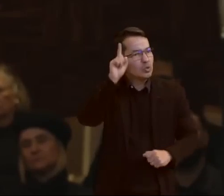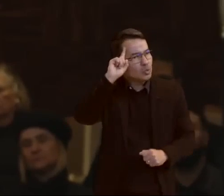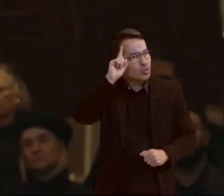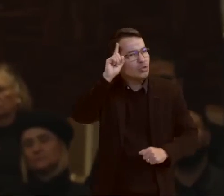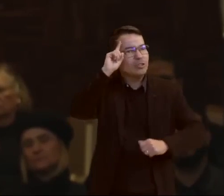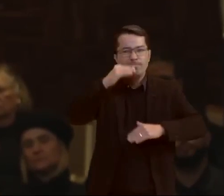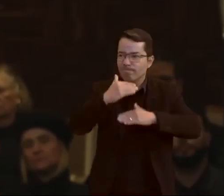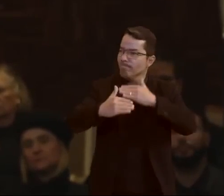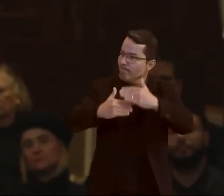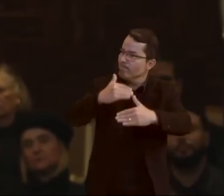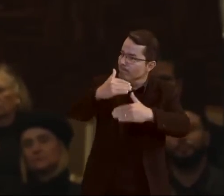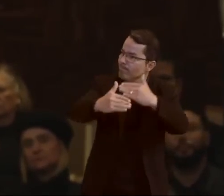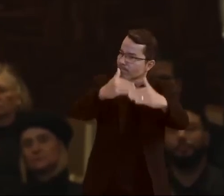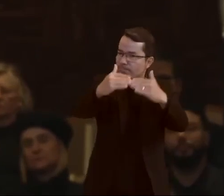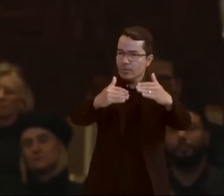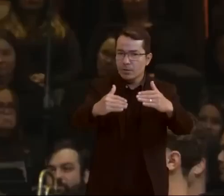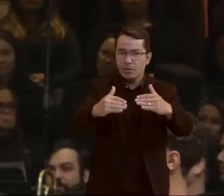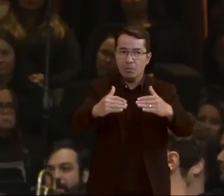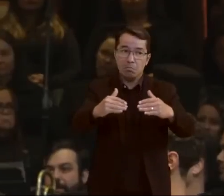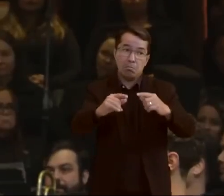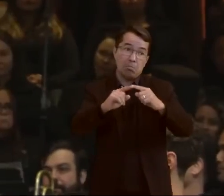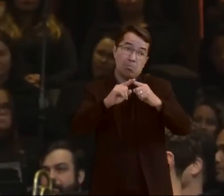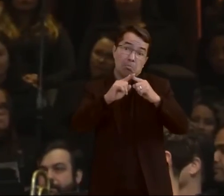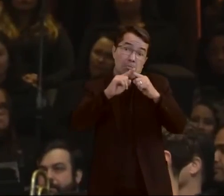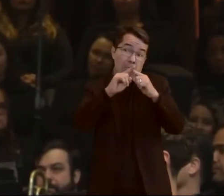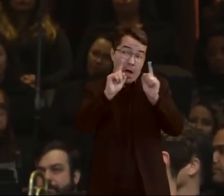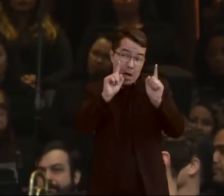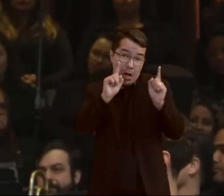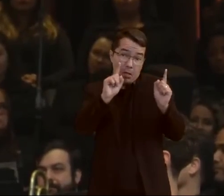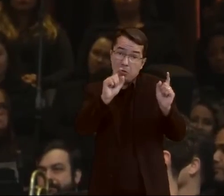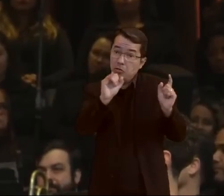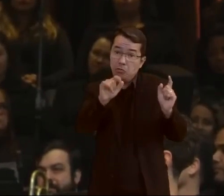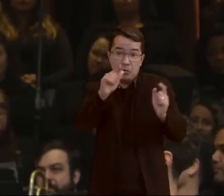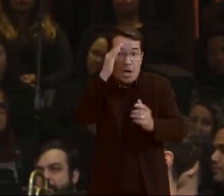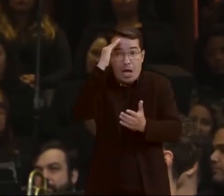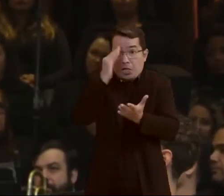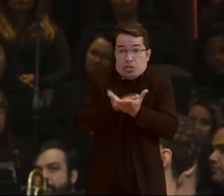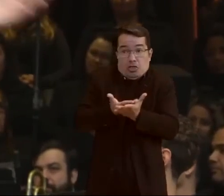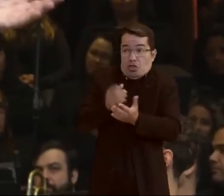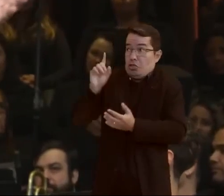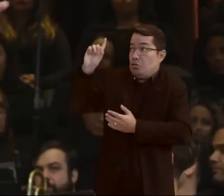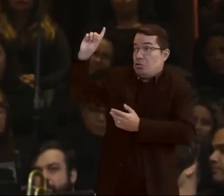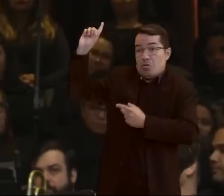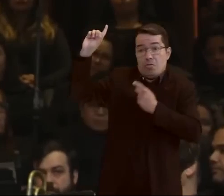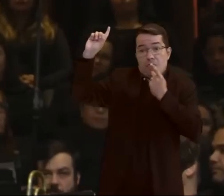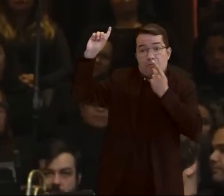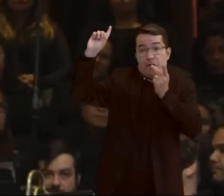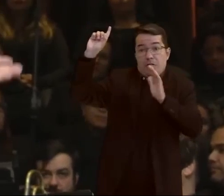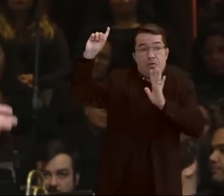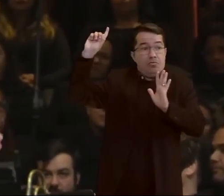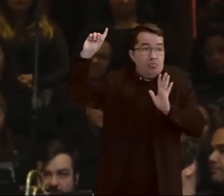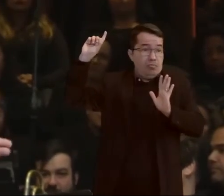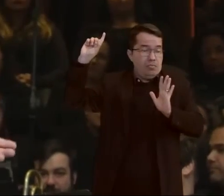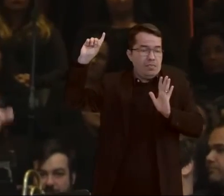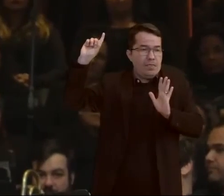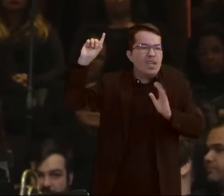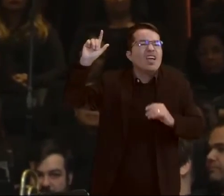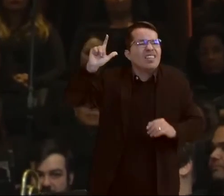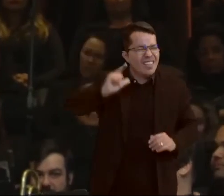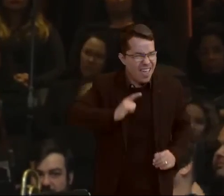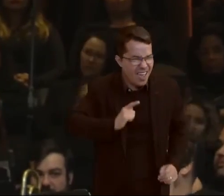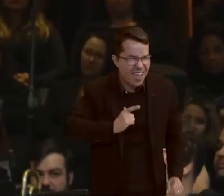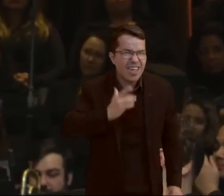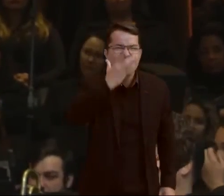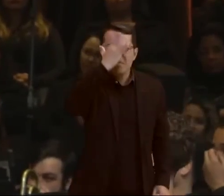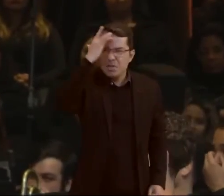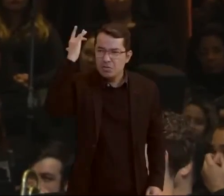outro jeito, se você acredita no que Deus está falando. E vai ter muita gente que vai criticar você, vai falar